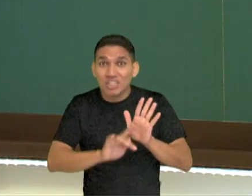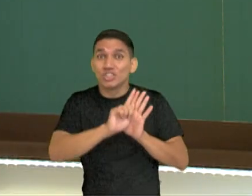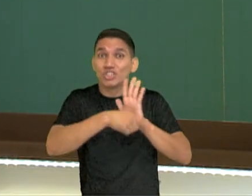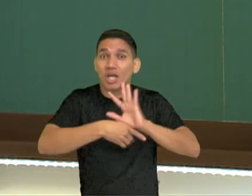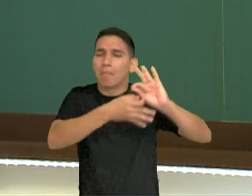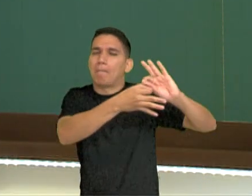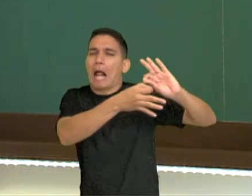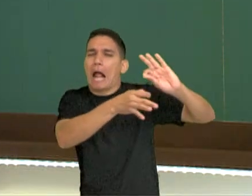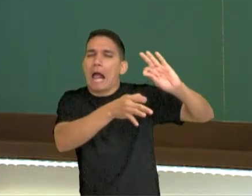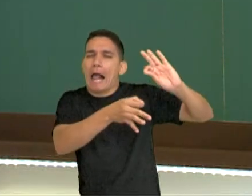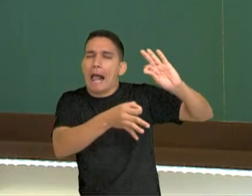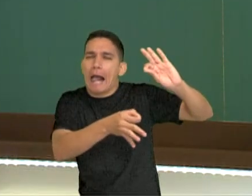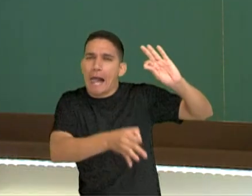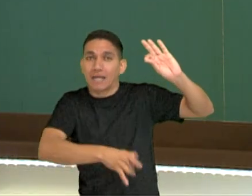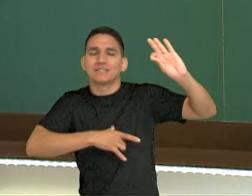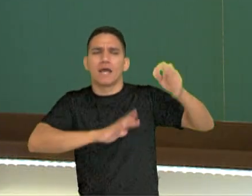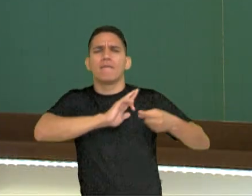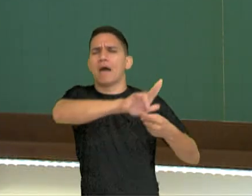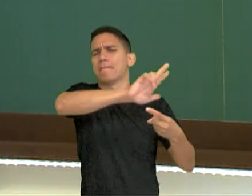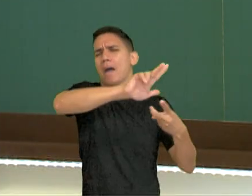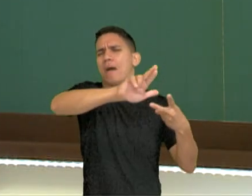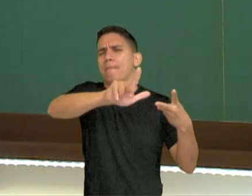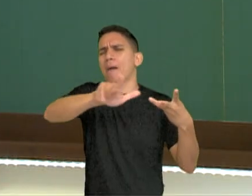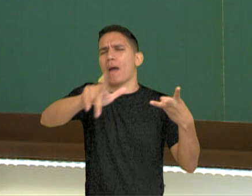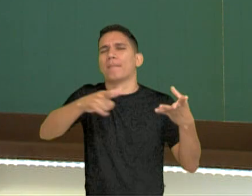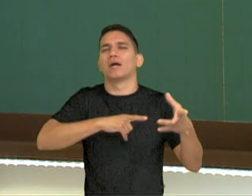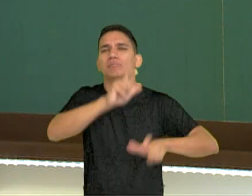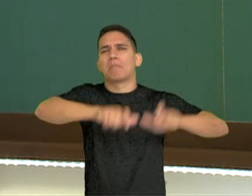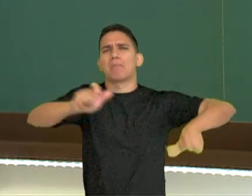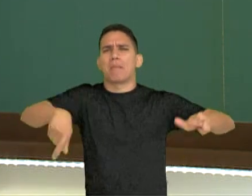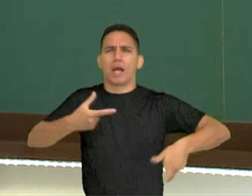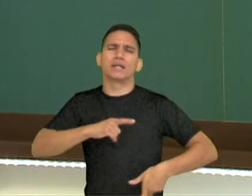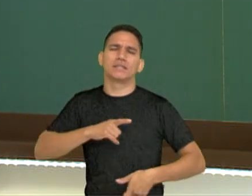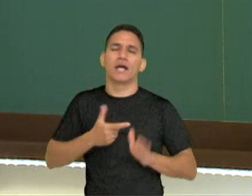vários personagens vão aparecer ali a todo instante, certo?